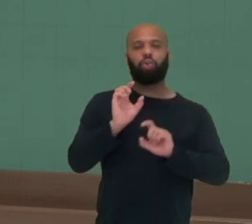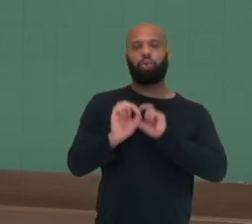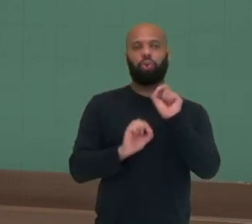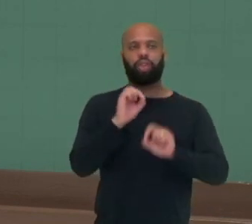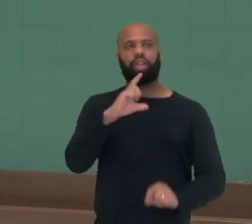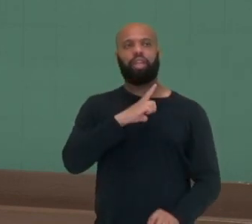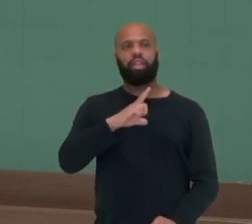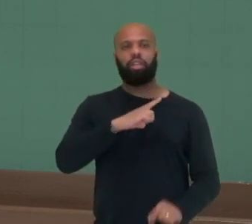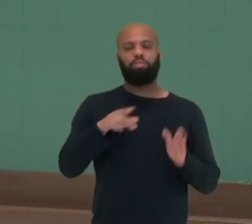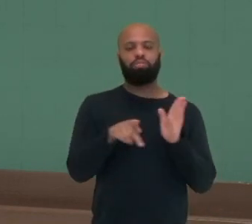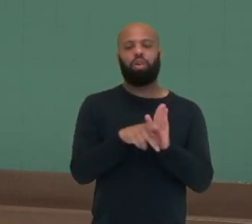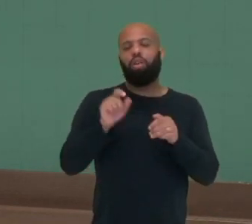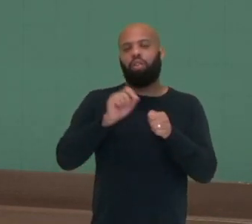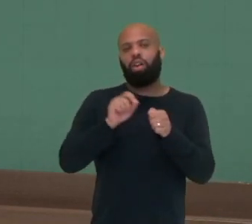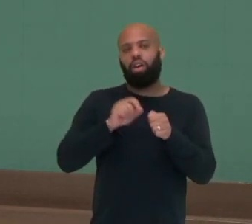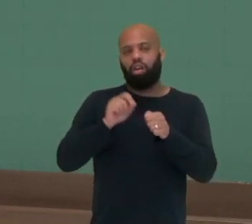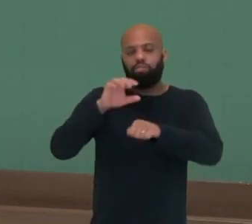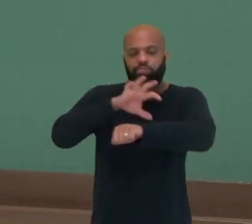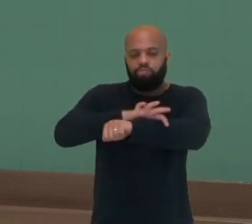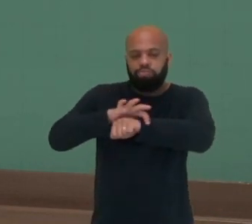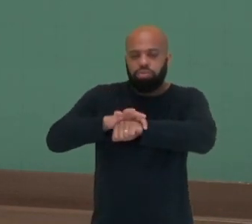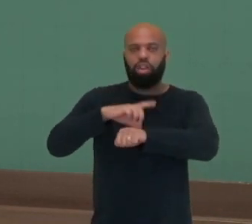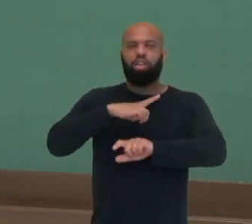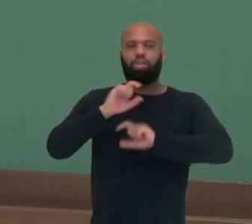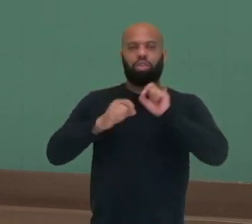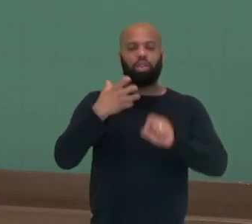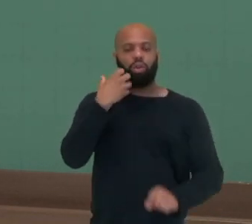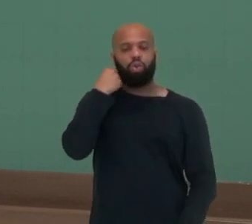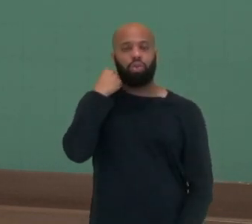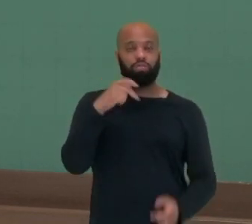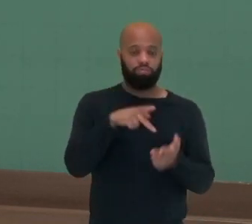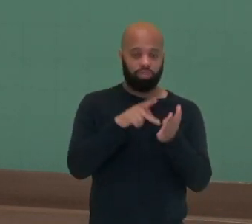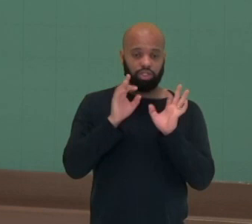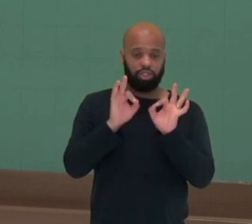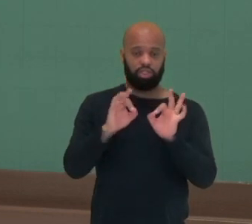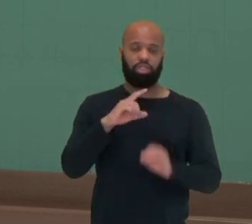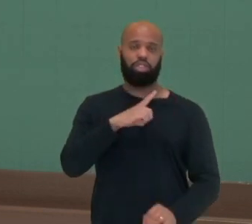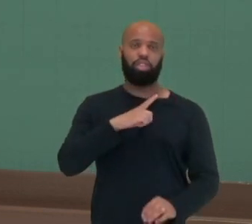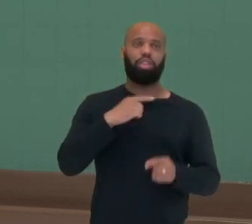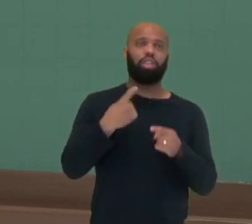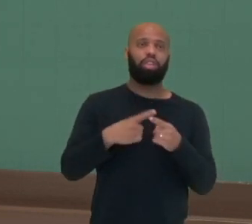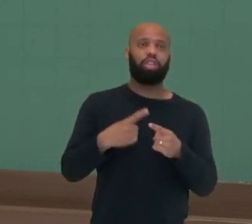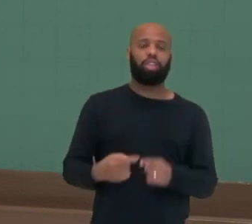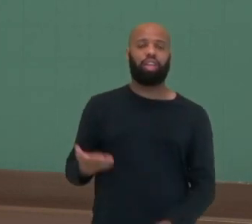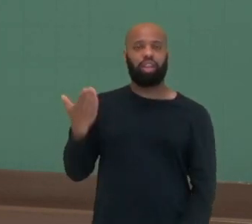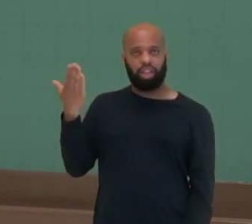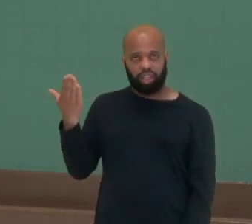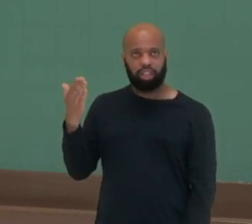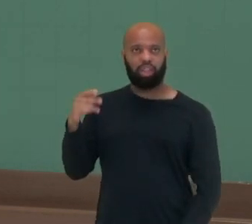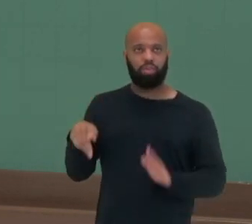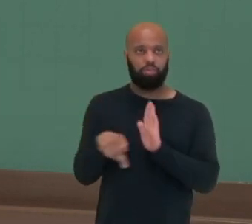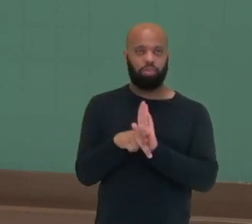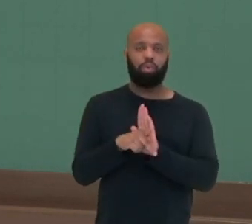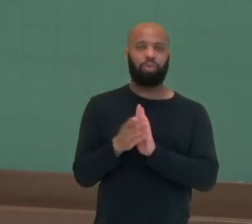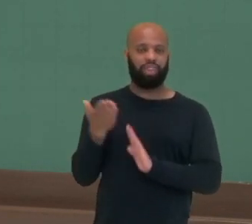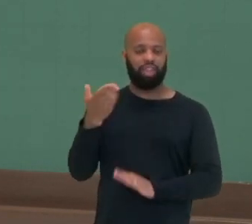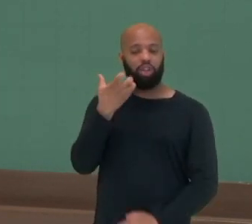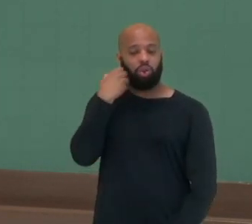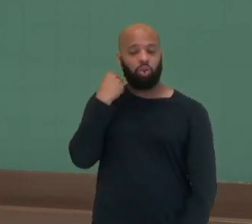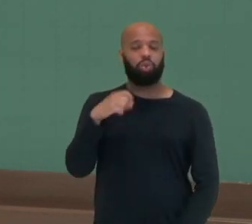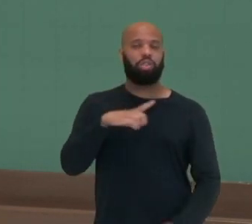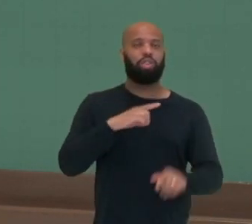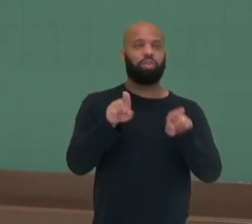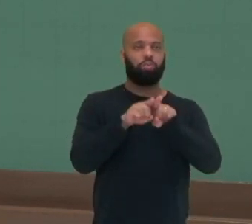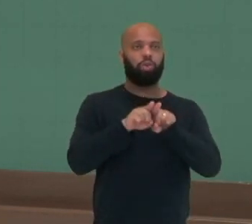tem de produtividade em relação ao lucro real que ela tem, porque aqui dentro desse lucro está